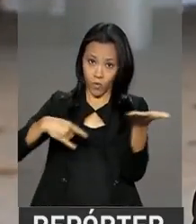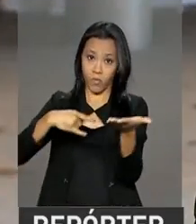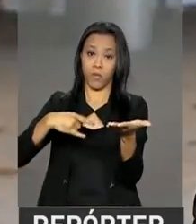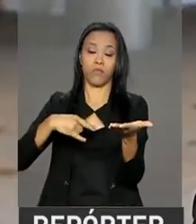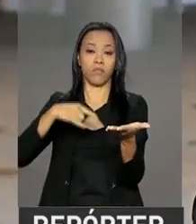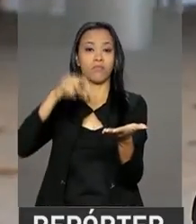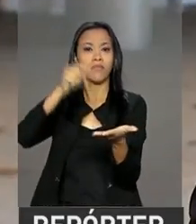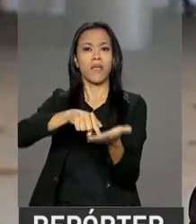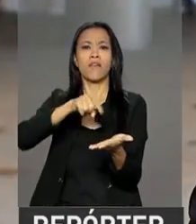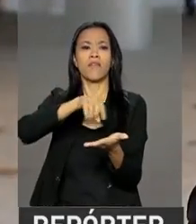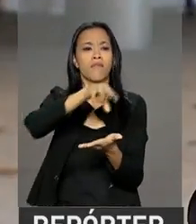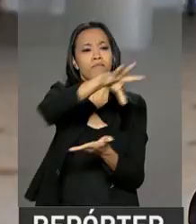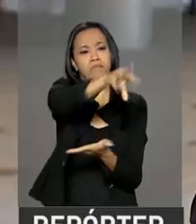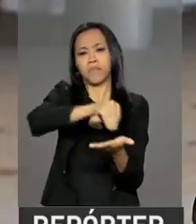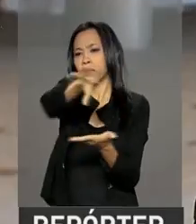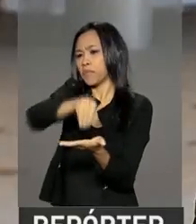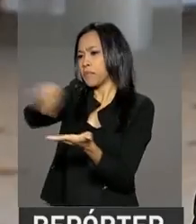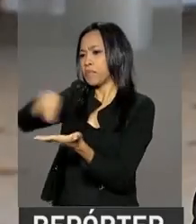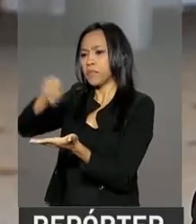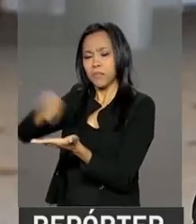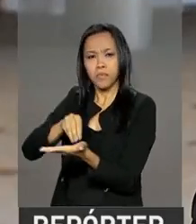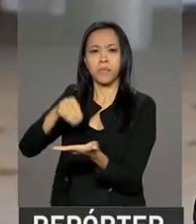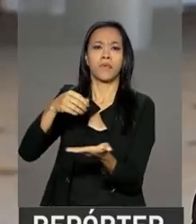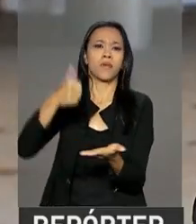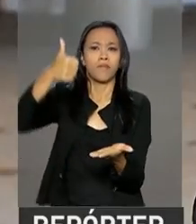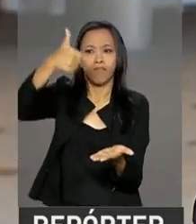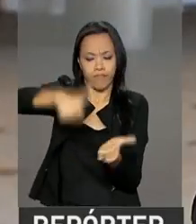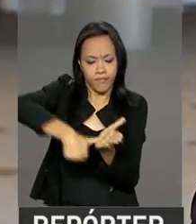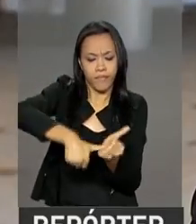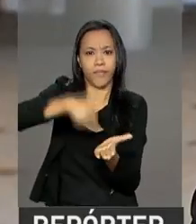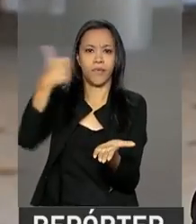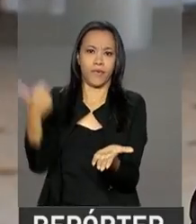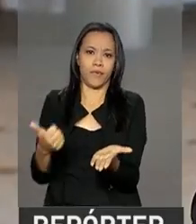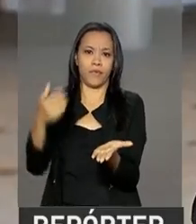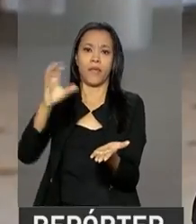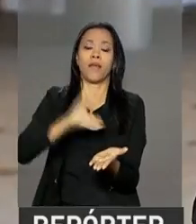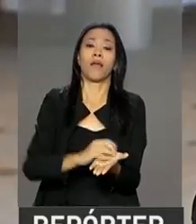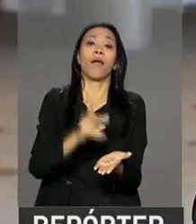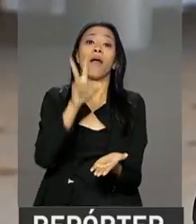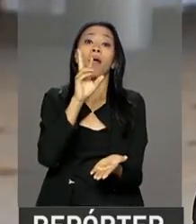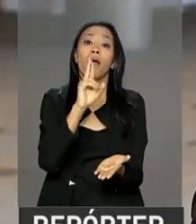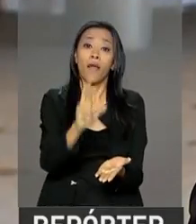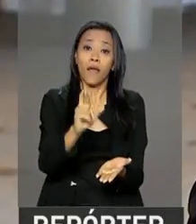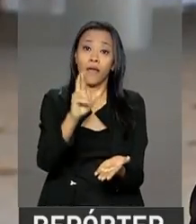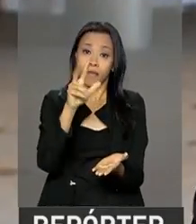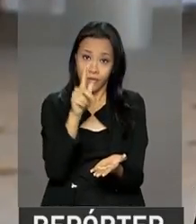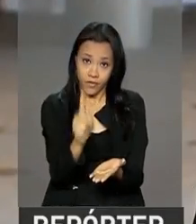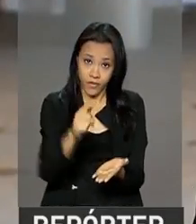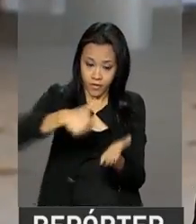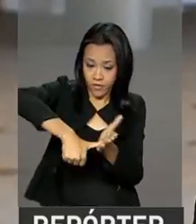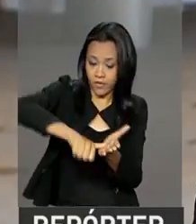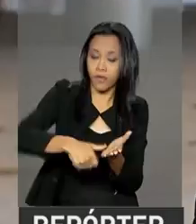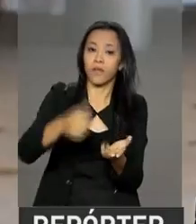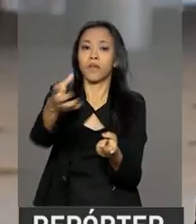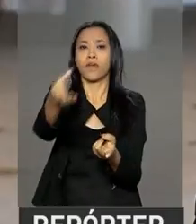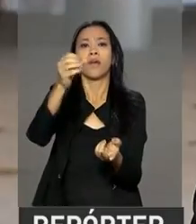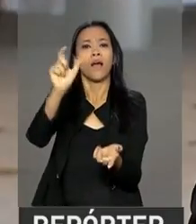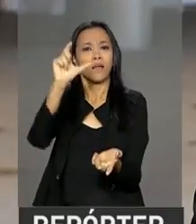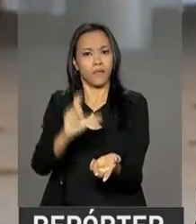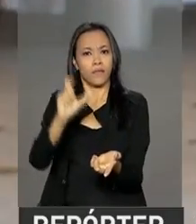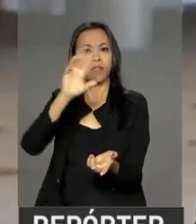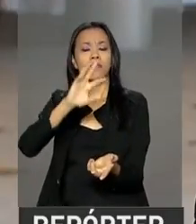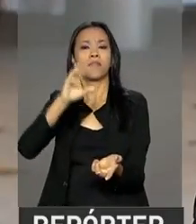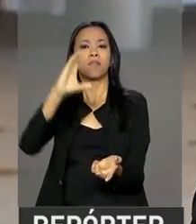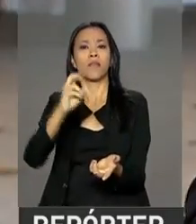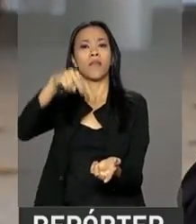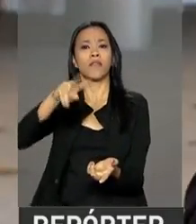e dados civis e dados biométricos Como por exemplo o RG que é o registro geral a carteira nacional de habilitação